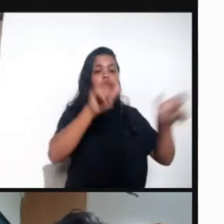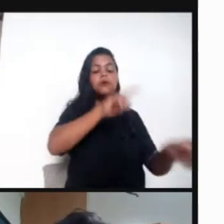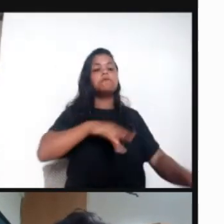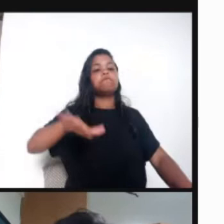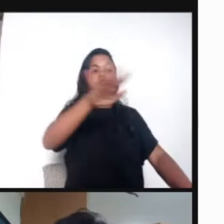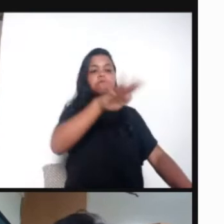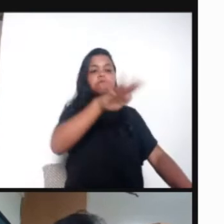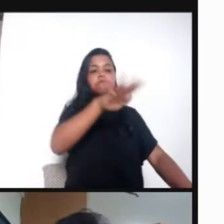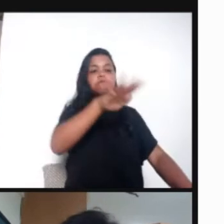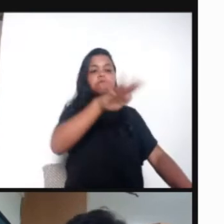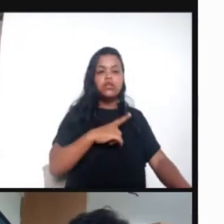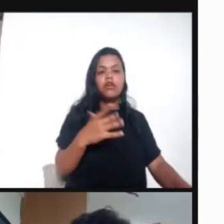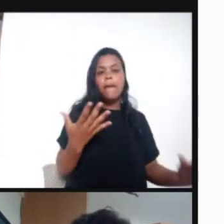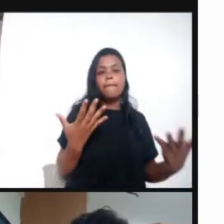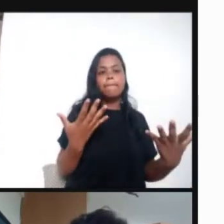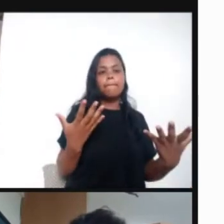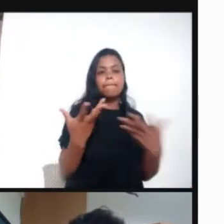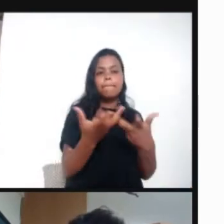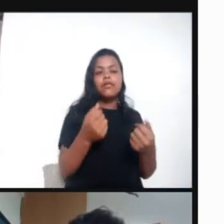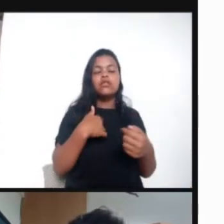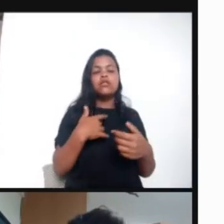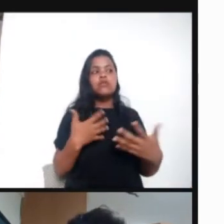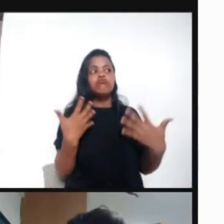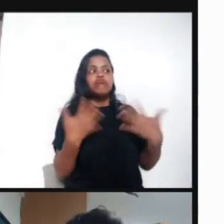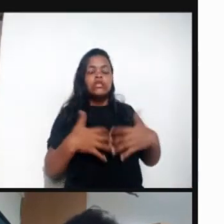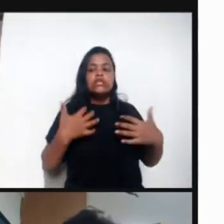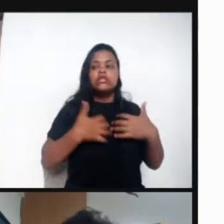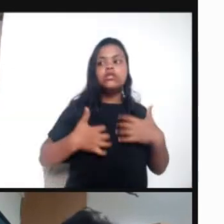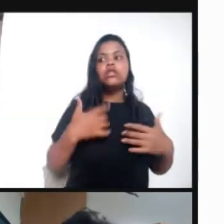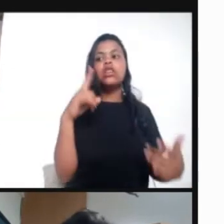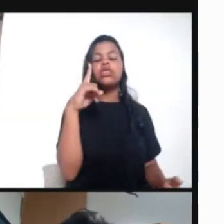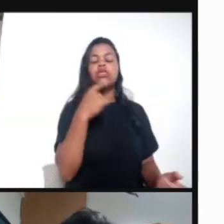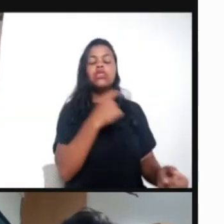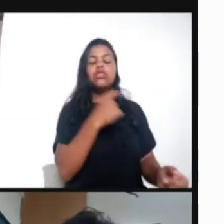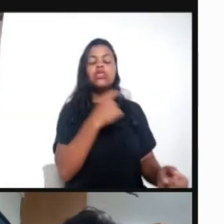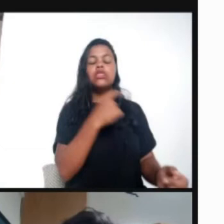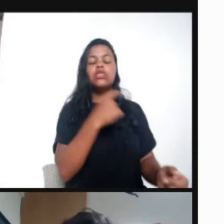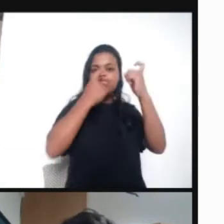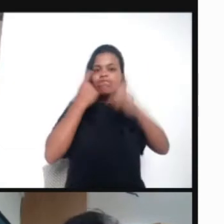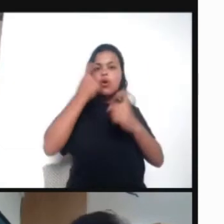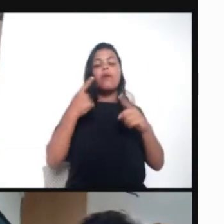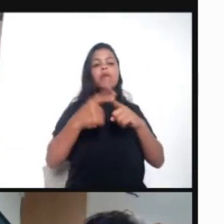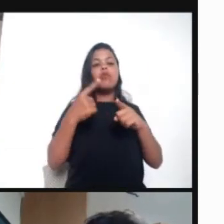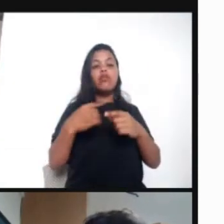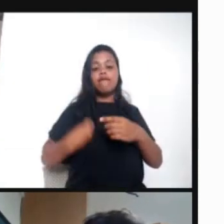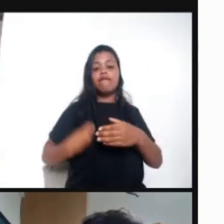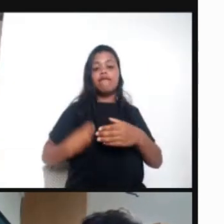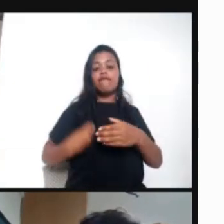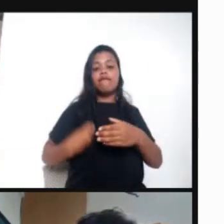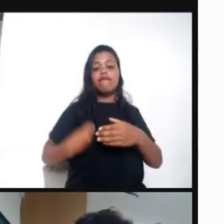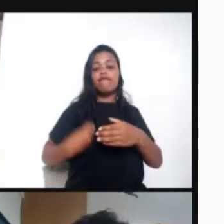certa apreensão, um certo pânico das pessoas, e nós vivemos dentro de uma sociedade extremamente medicalizada.